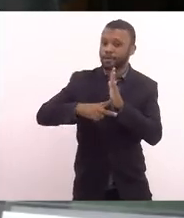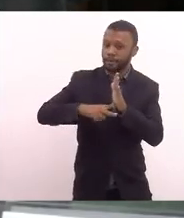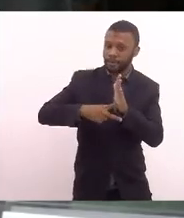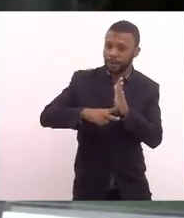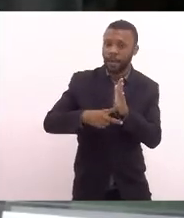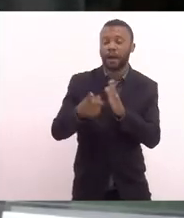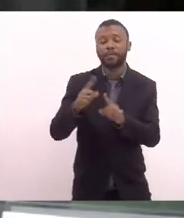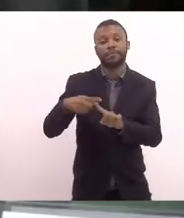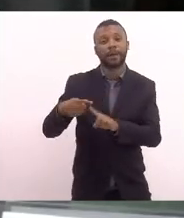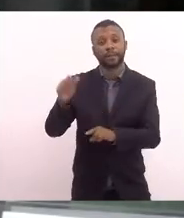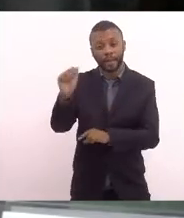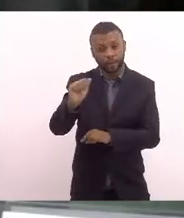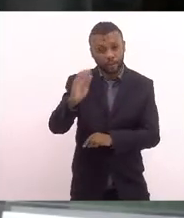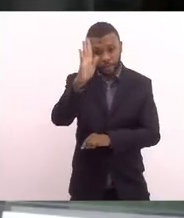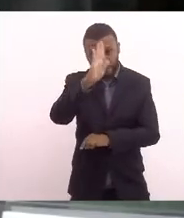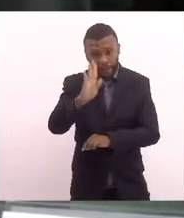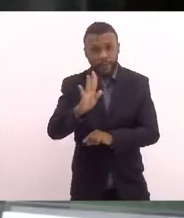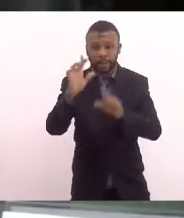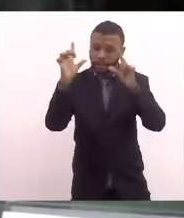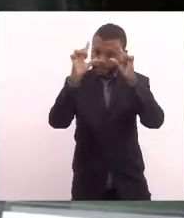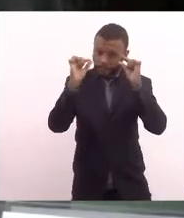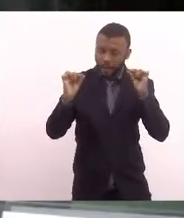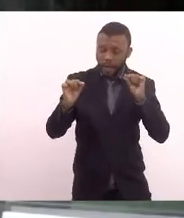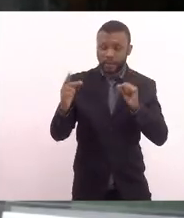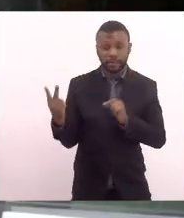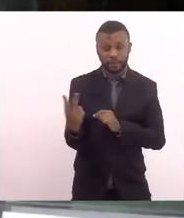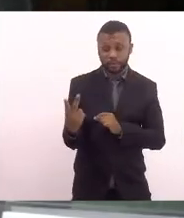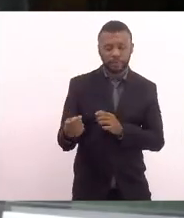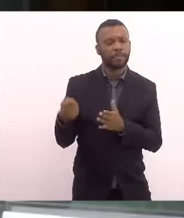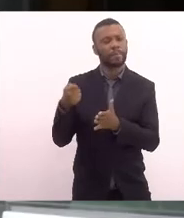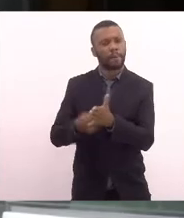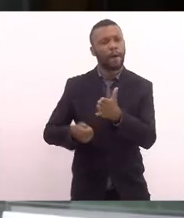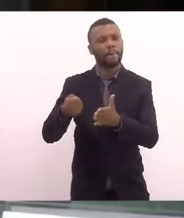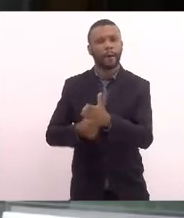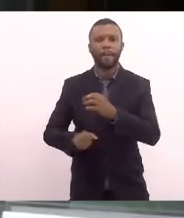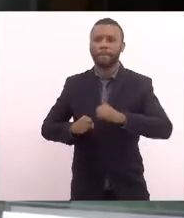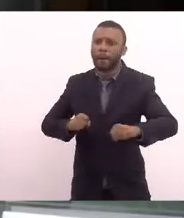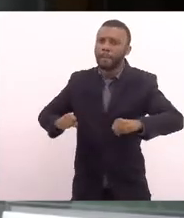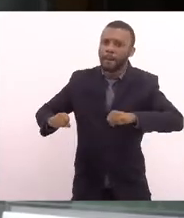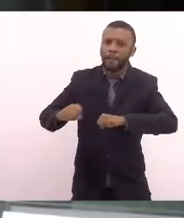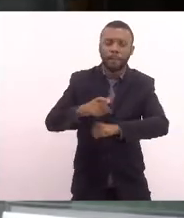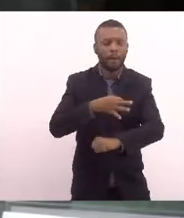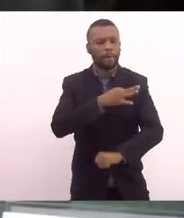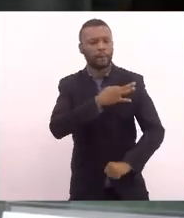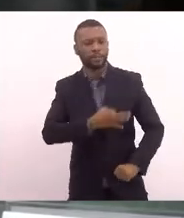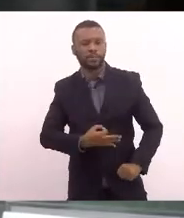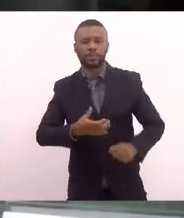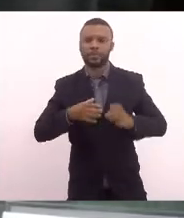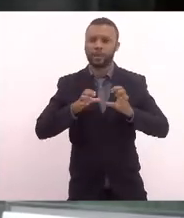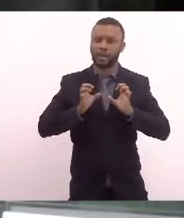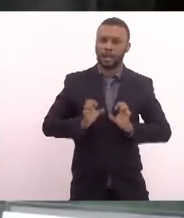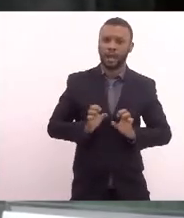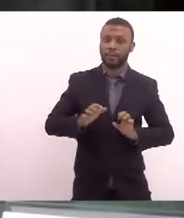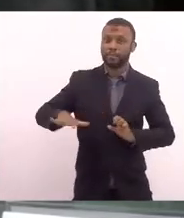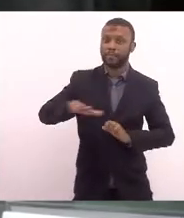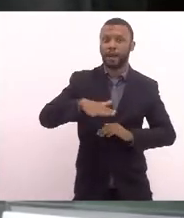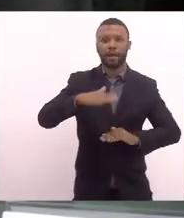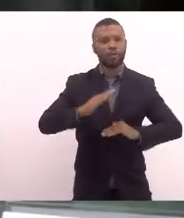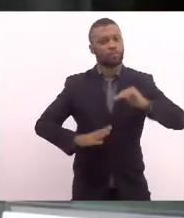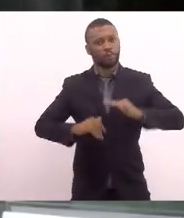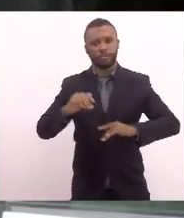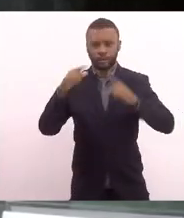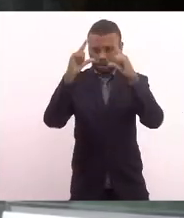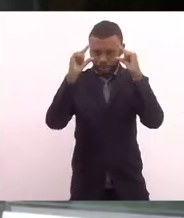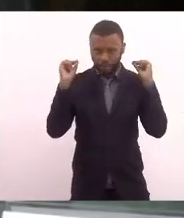da Associação Brasileira de Enfermagem, que lutavam continuamente por uma enfermagem digna, ética e